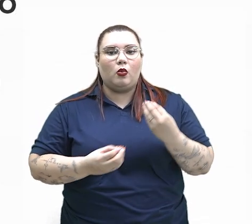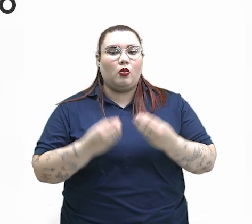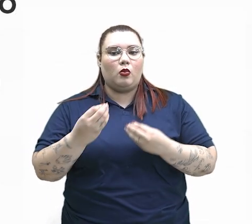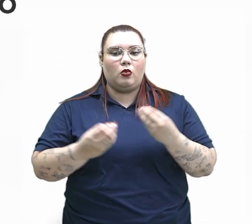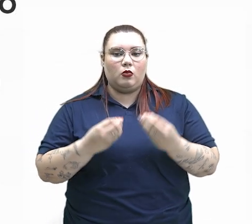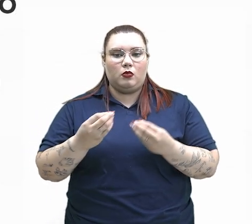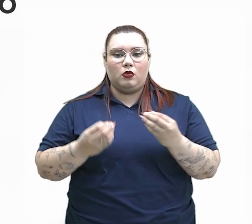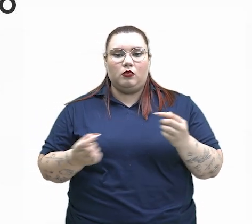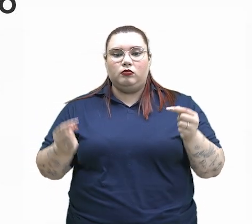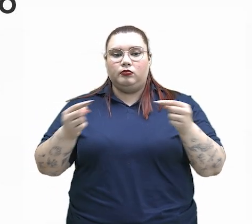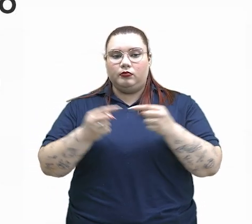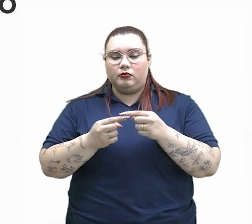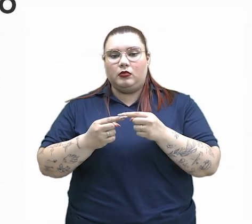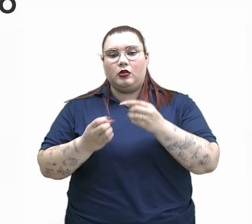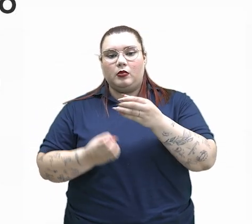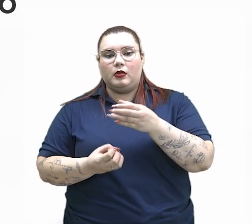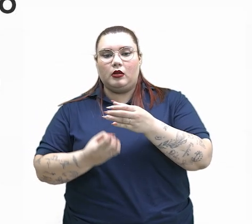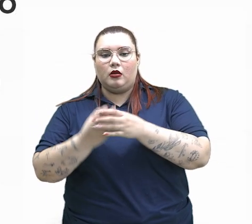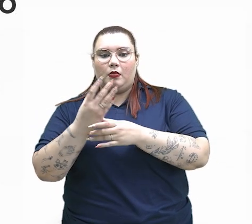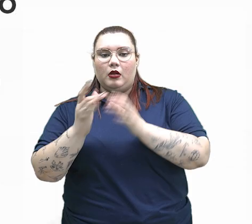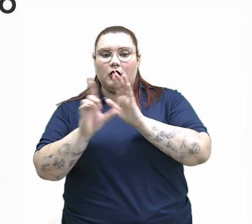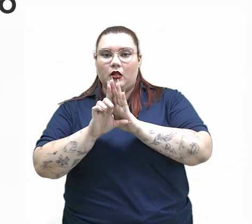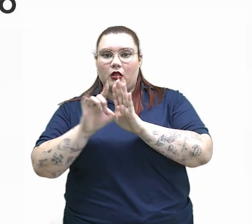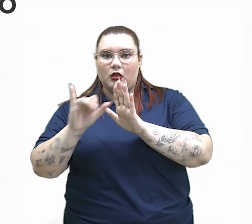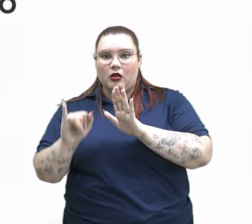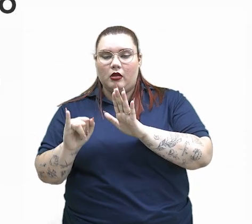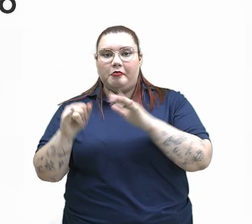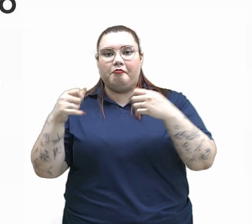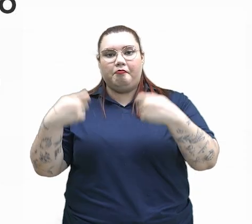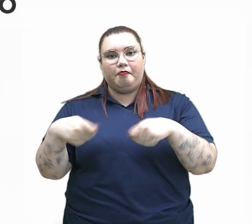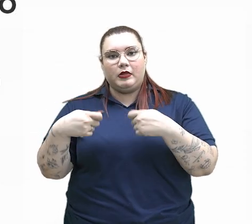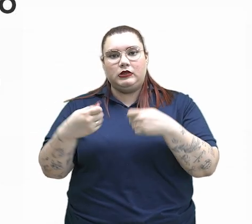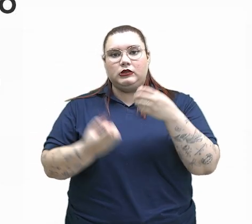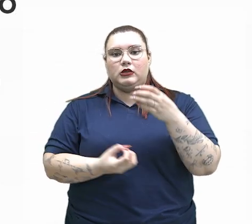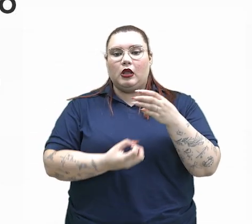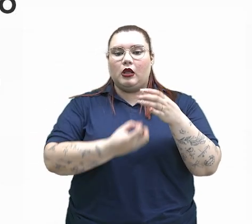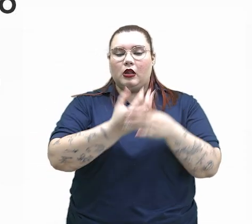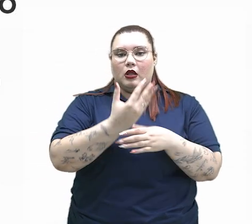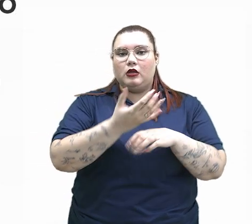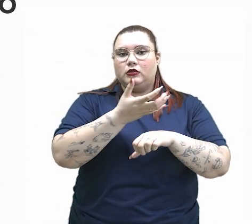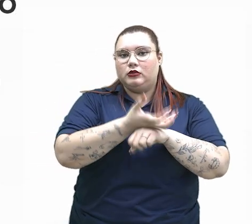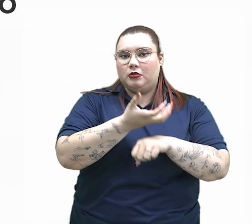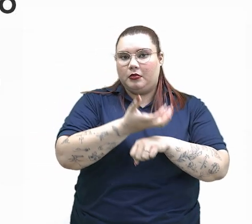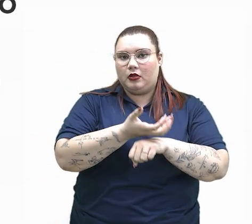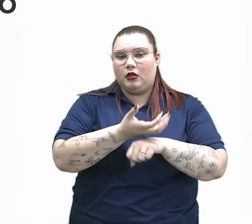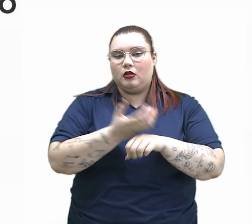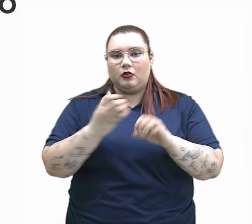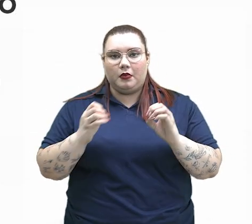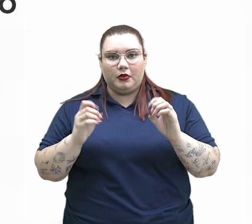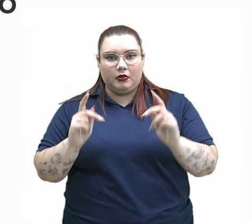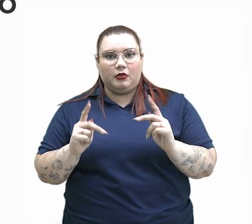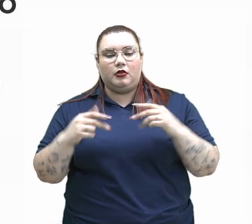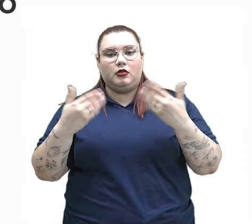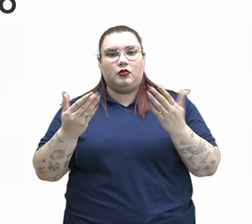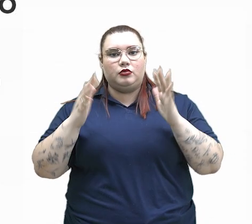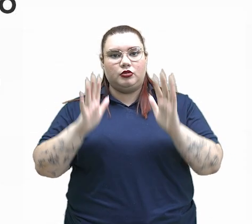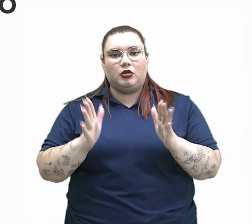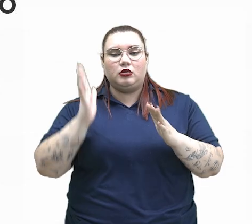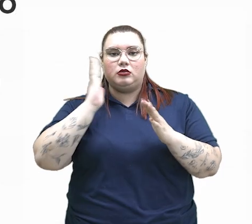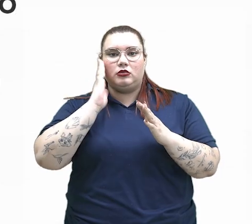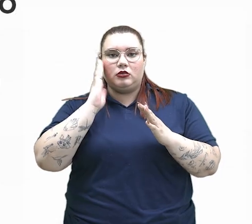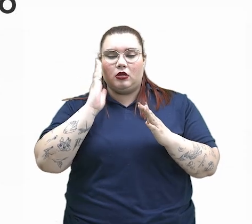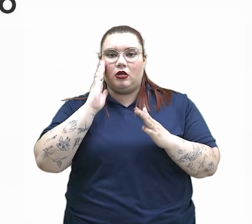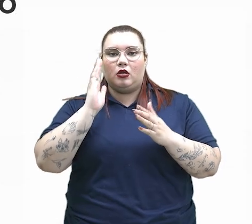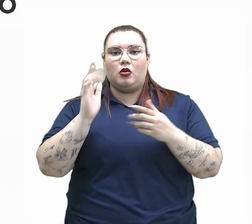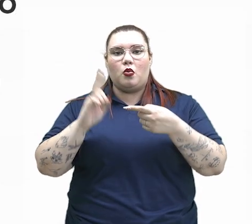Então, por meio da criação de uma lei que implemente tal disciplina. Então, já sei que o agente é o